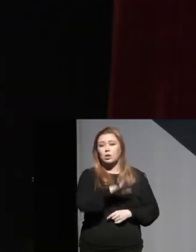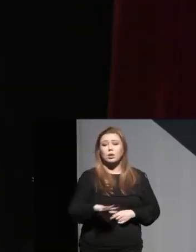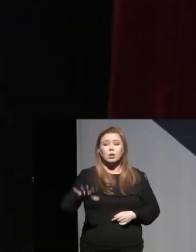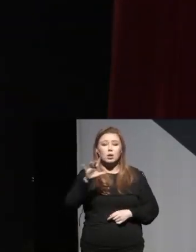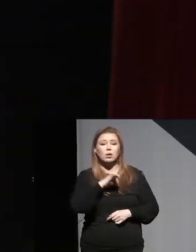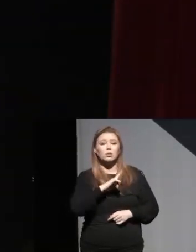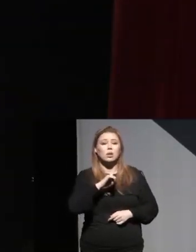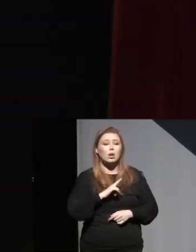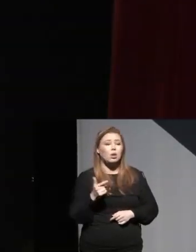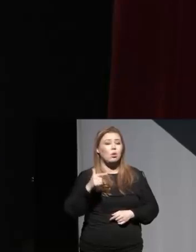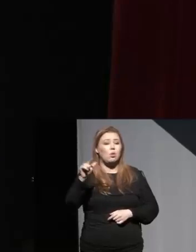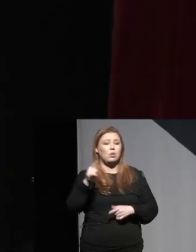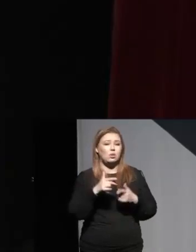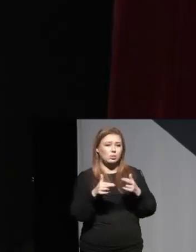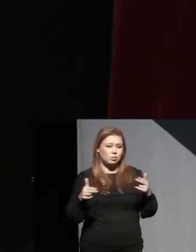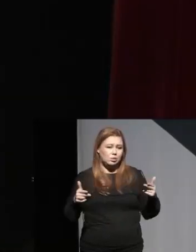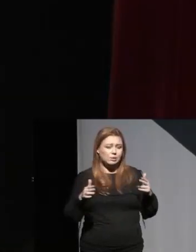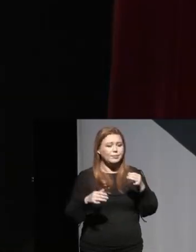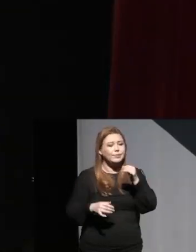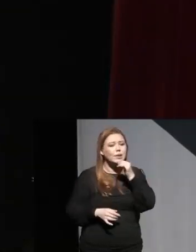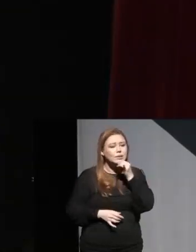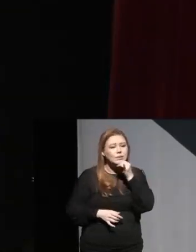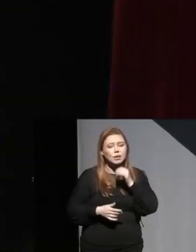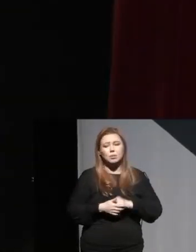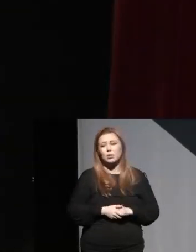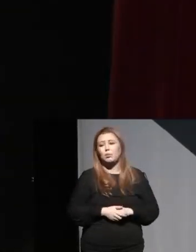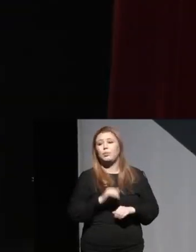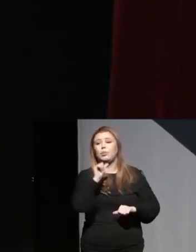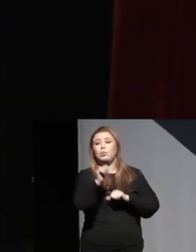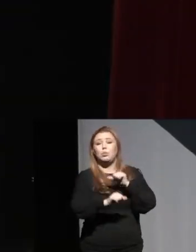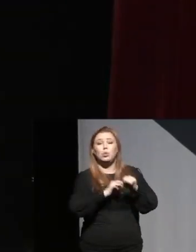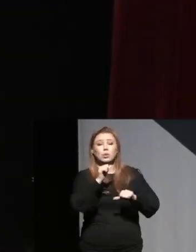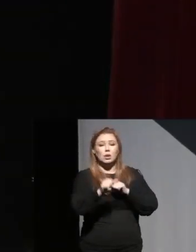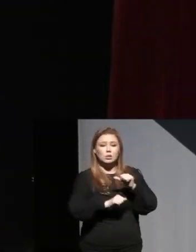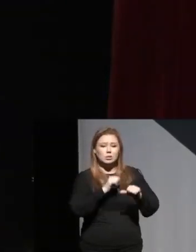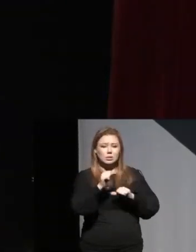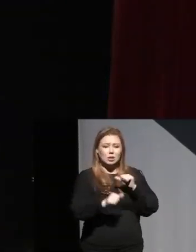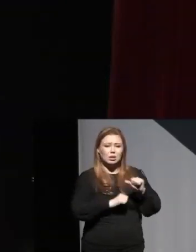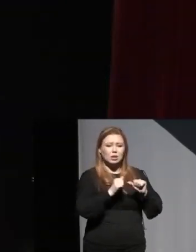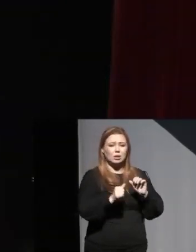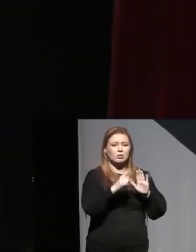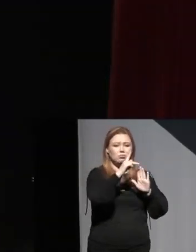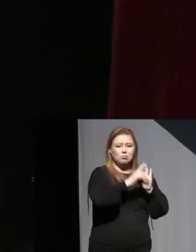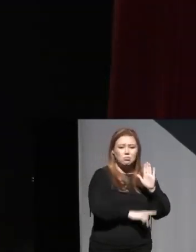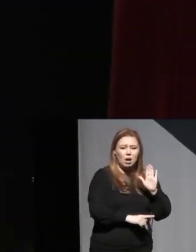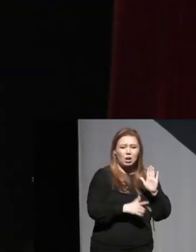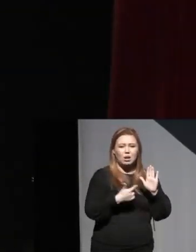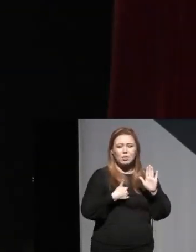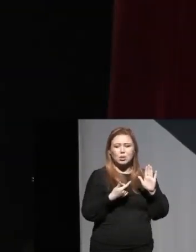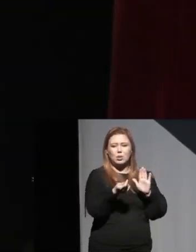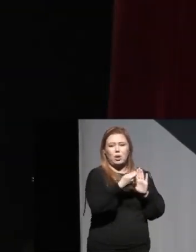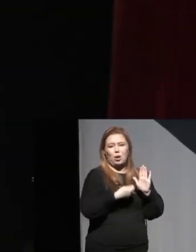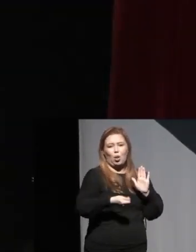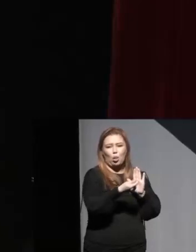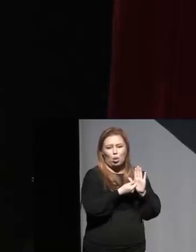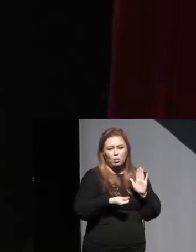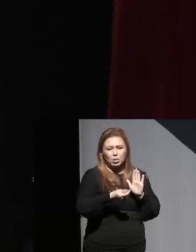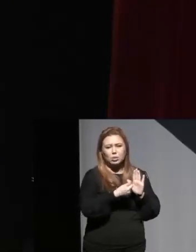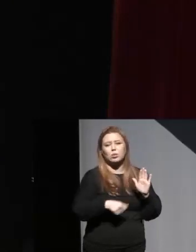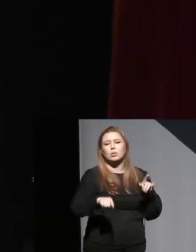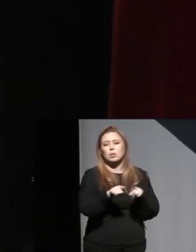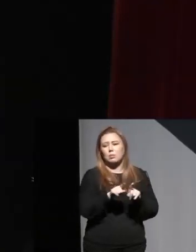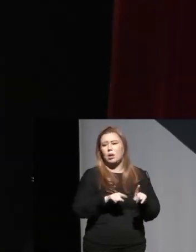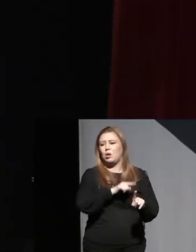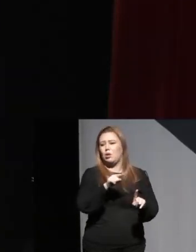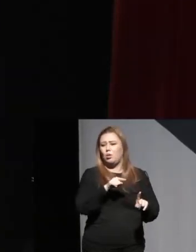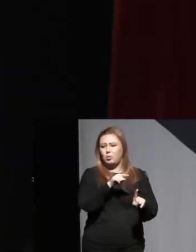teríamos outras questões. Por exemplo, mudança do parâmetro econômico também poderia ser um objetivo. E até fazendo